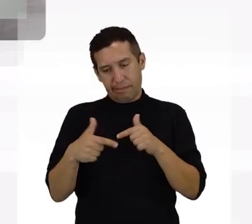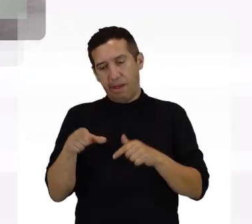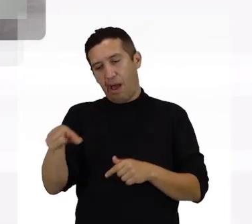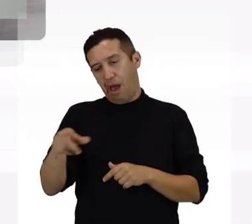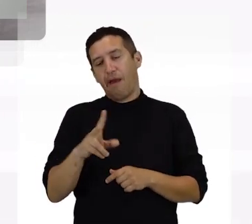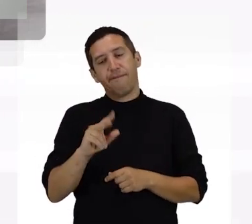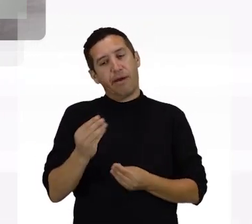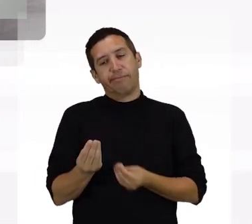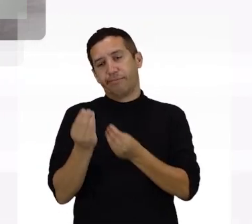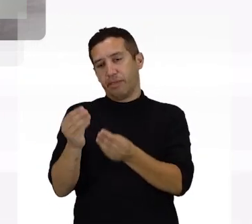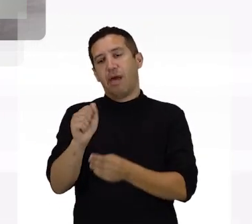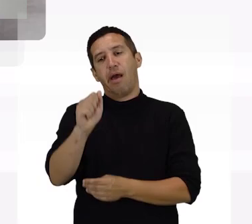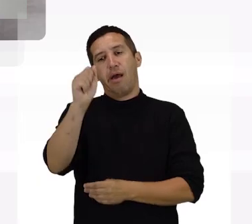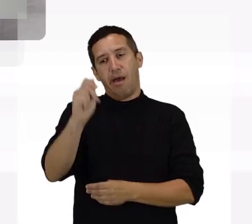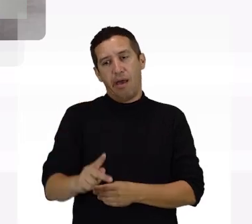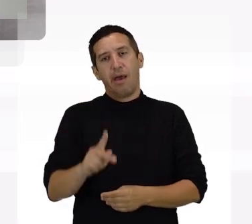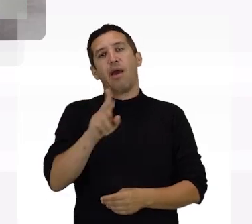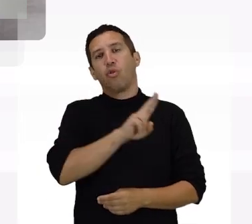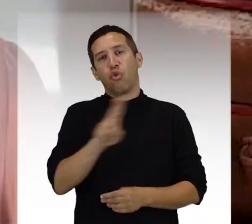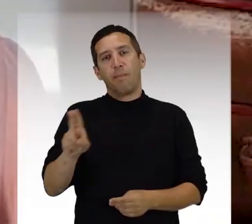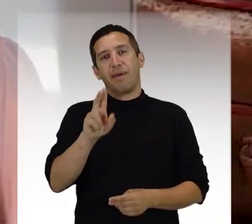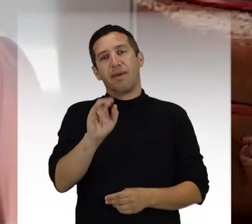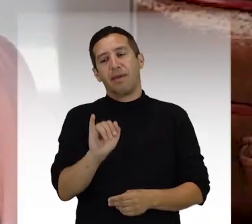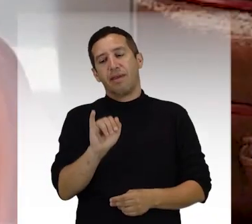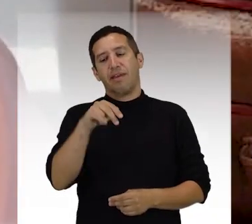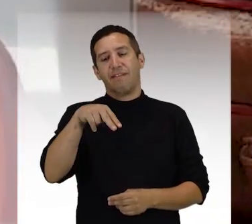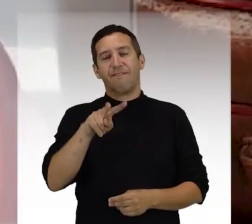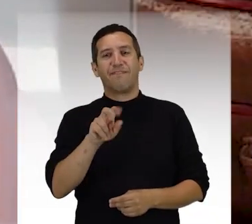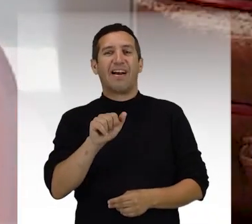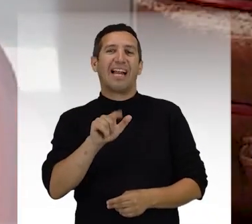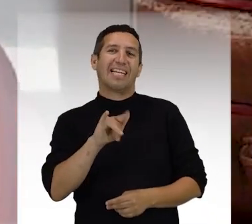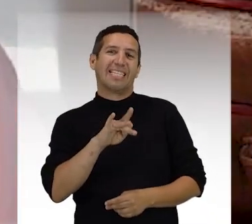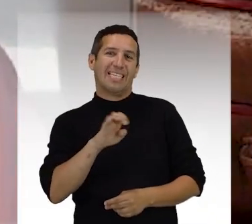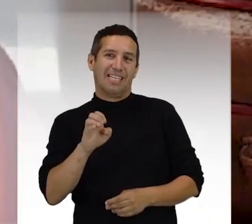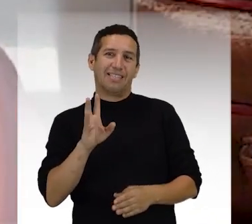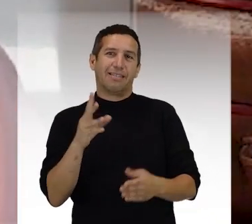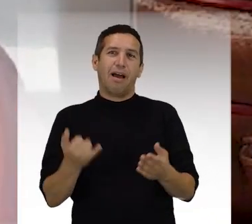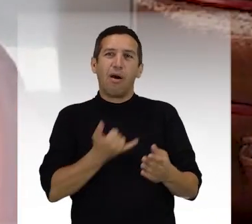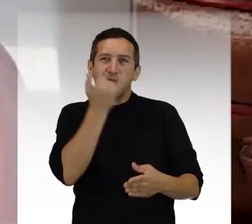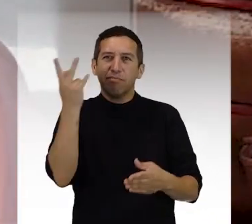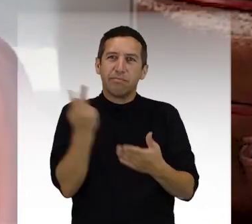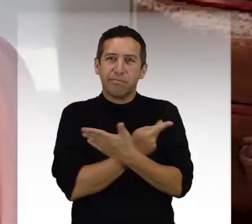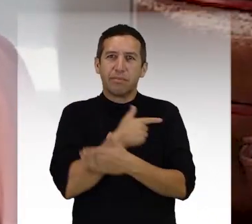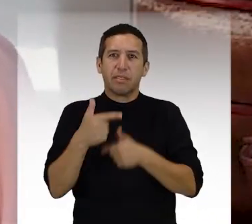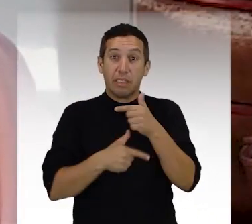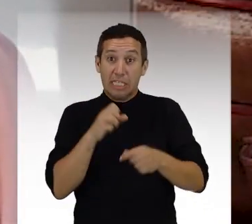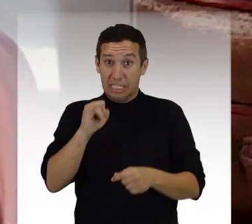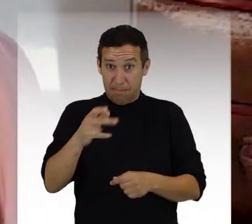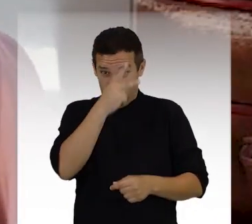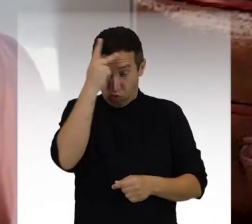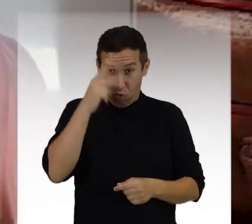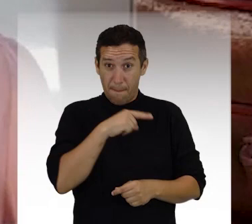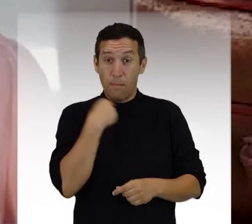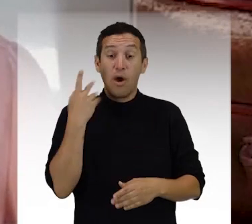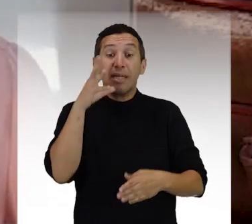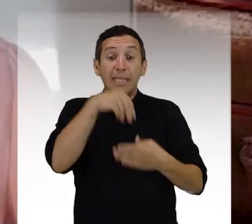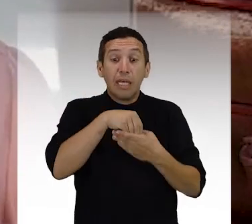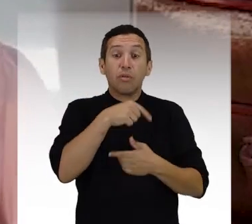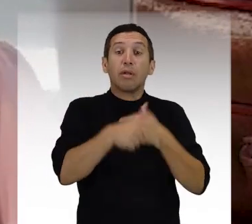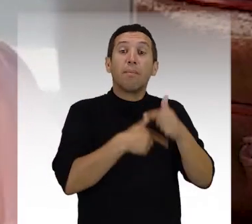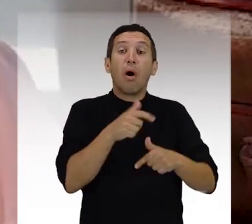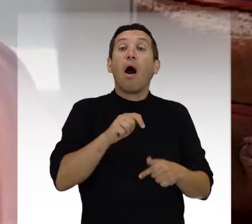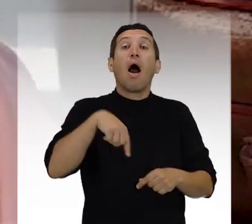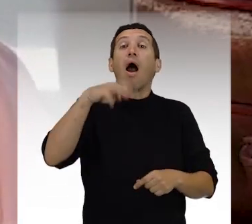vai ter aposentadoria por invalidez acidentária. Quando o trabalhador morre em serviço,